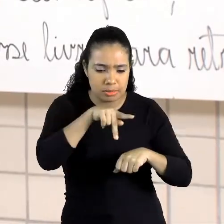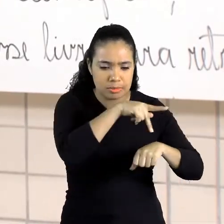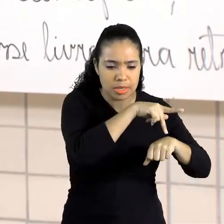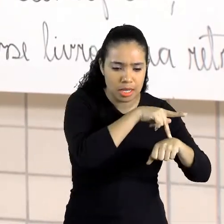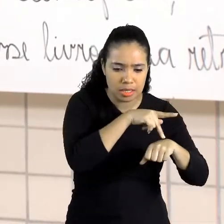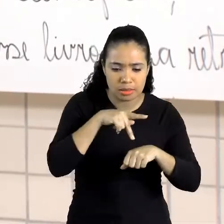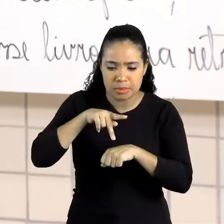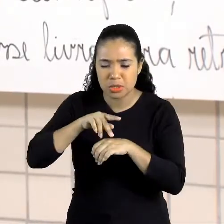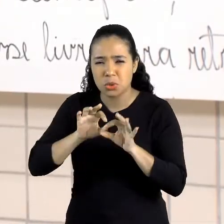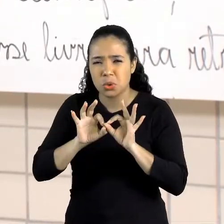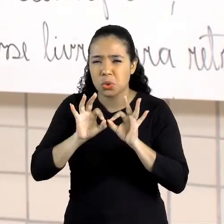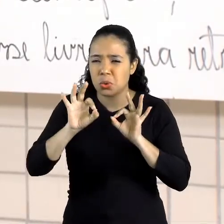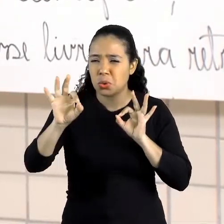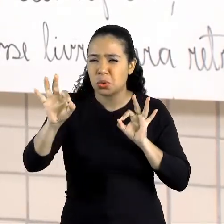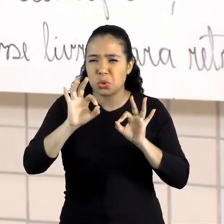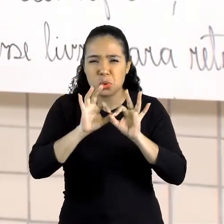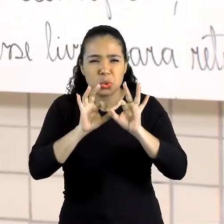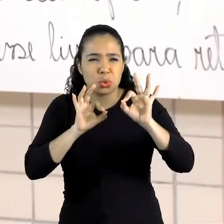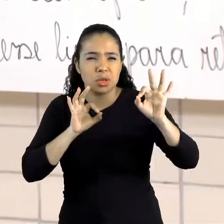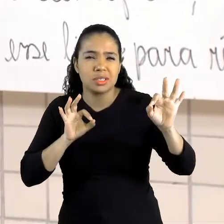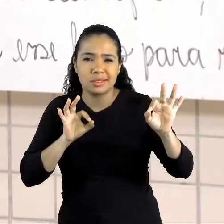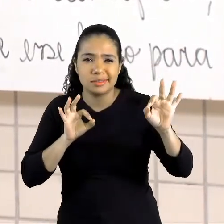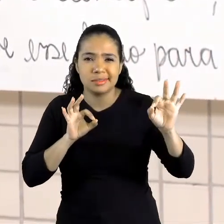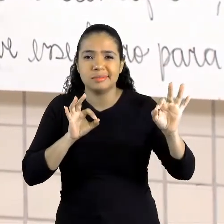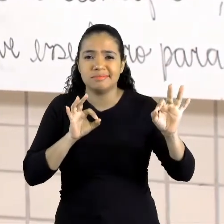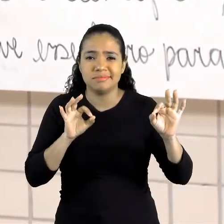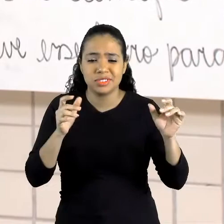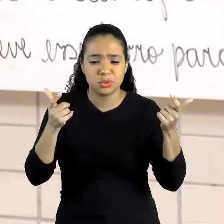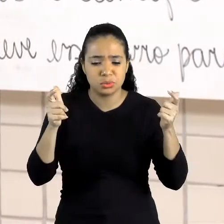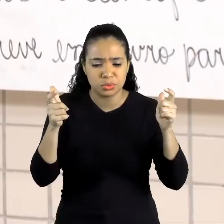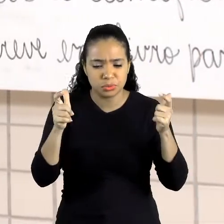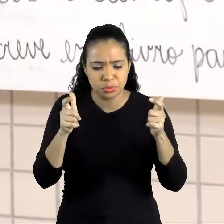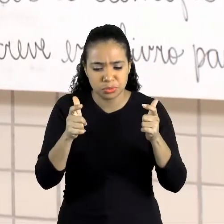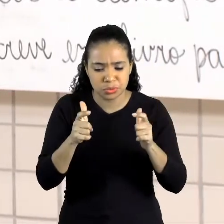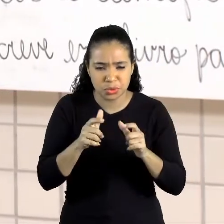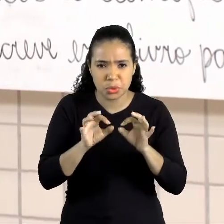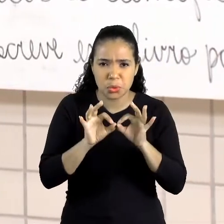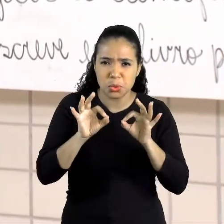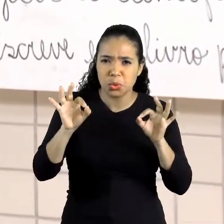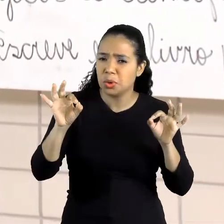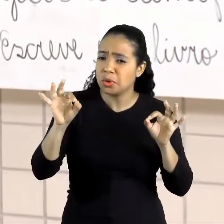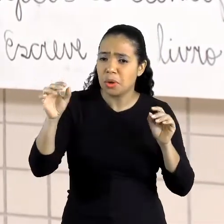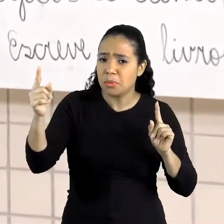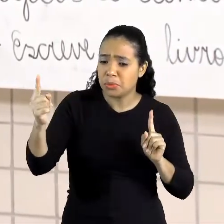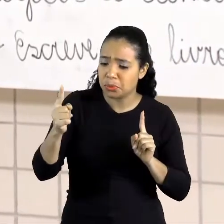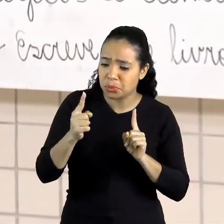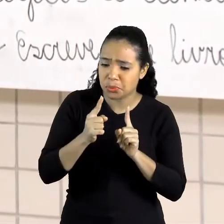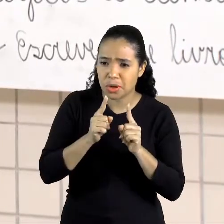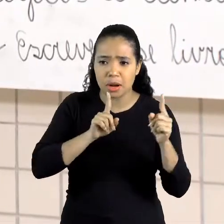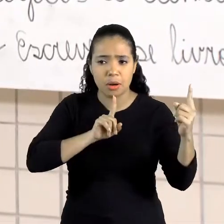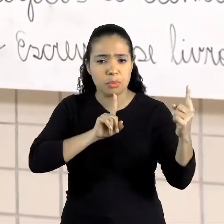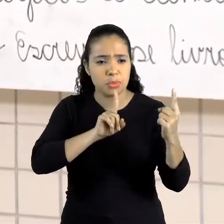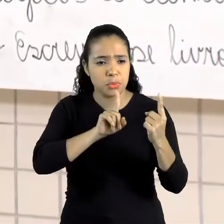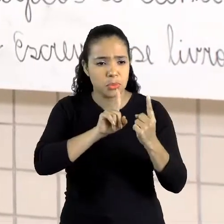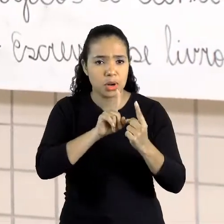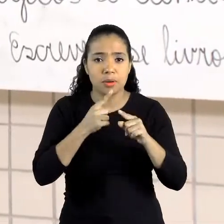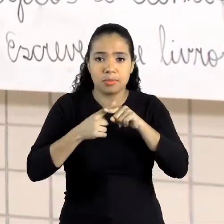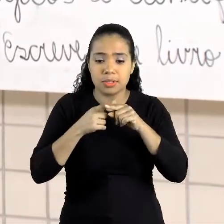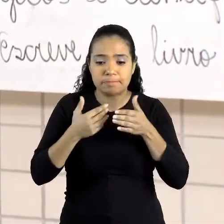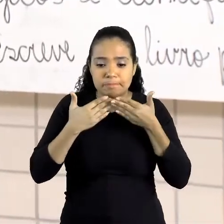ficavam afastadas umas das outras, essa distância estava diminuindo por conta da melhoria nos meios de